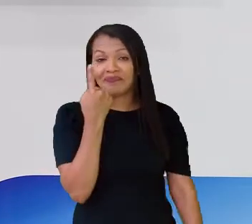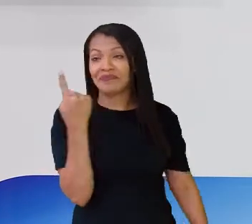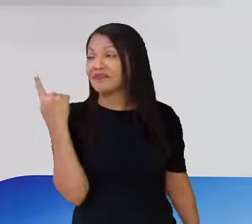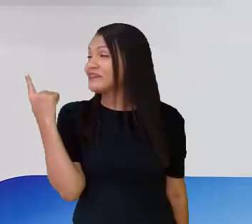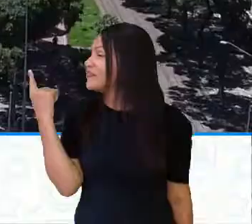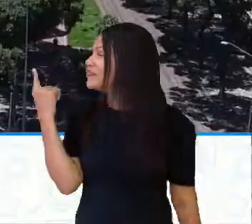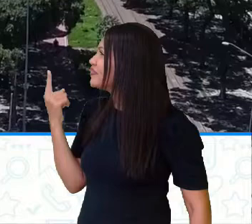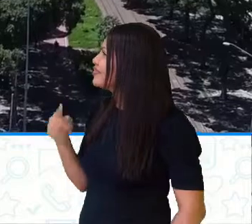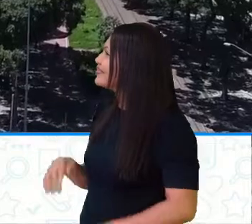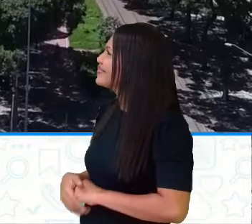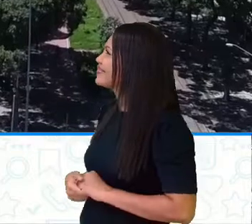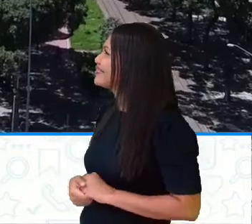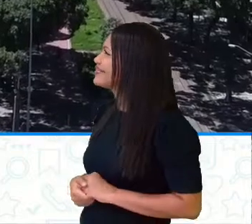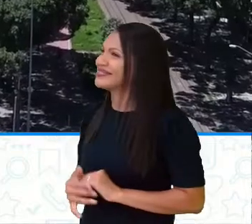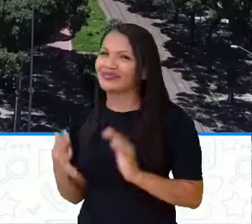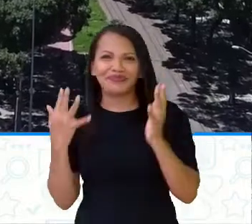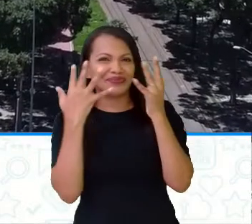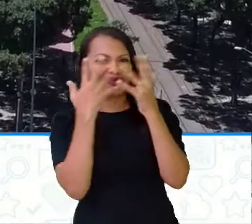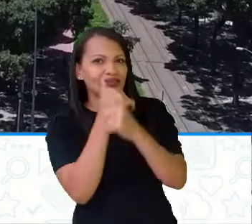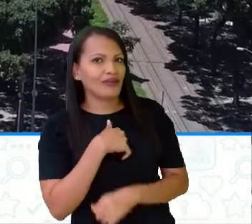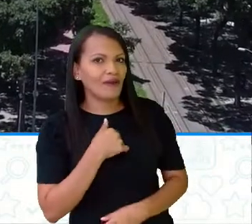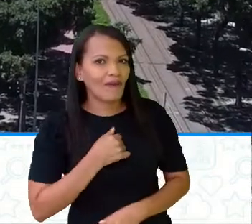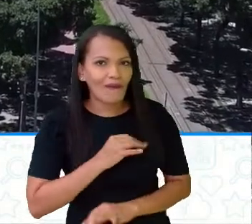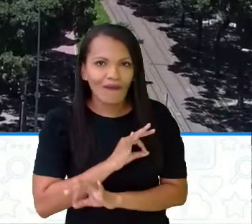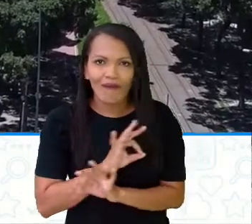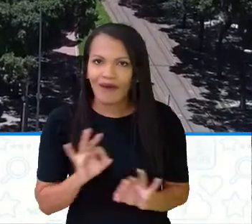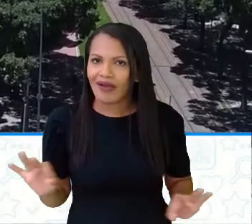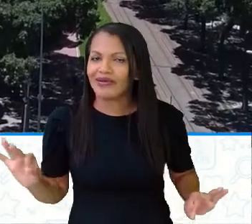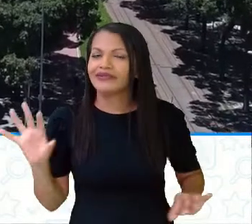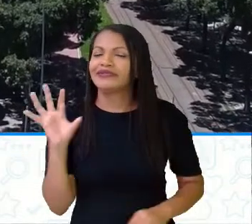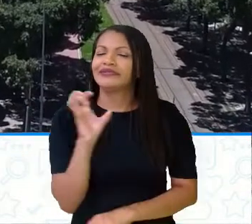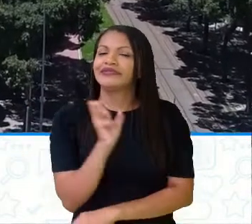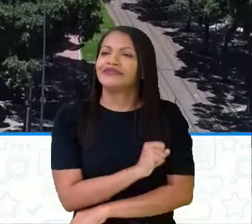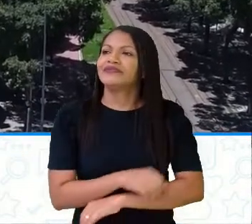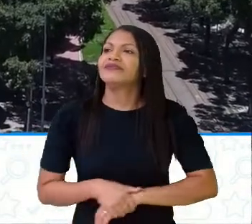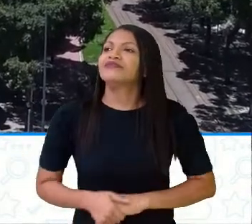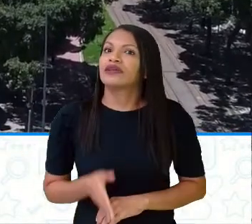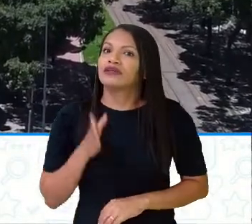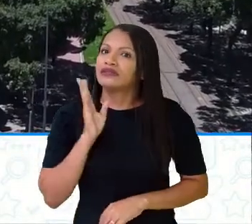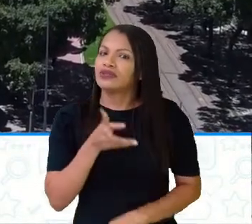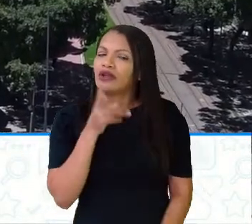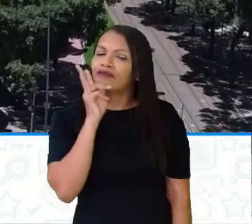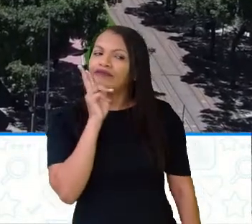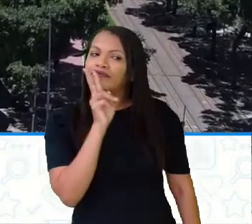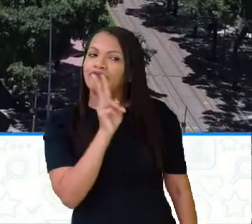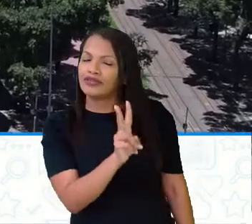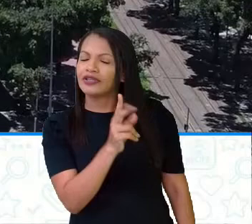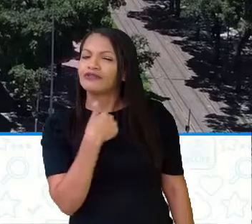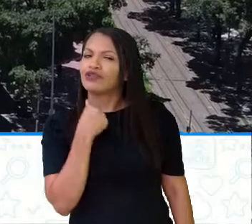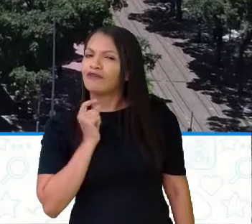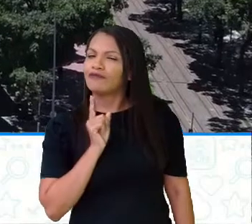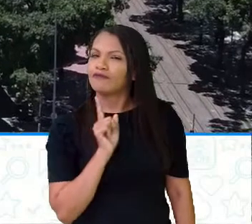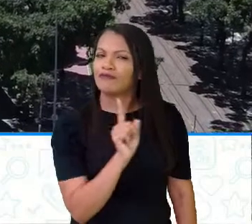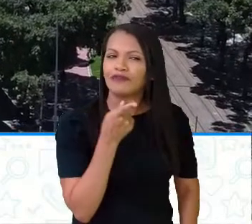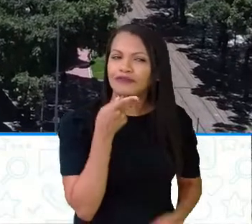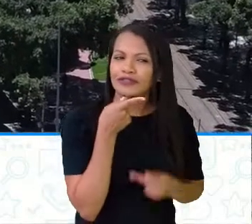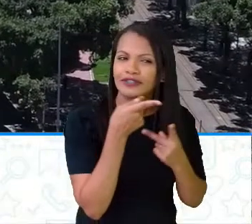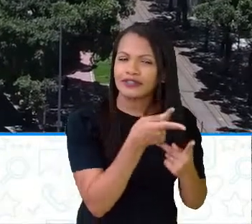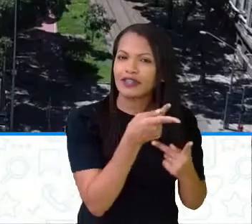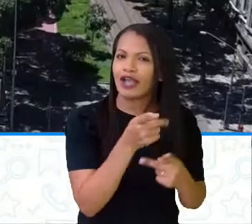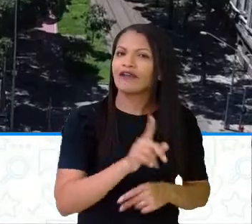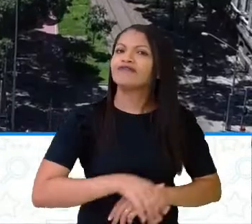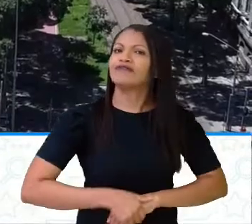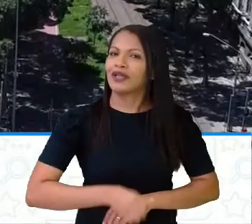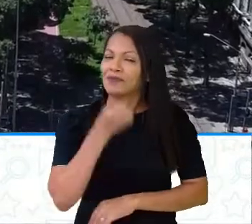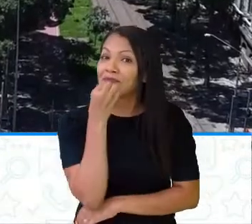bonito. Esse daqui eu acho belíssimo. Já olhei de perto e olha, gente, sabe aquela visitinha que vale a